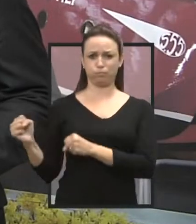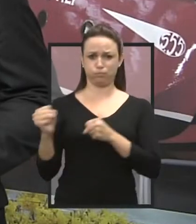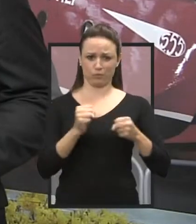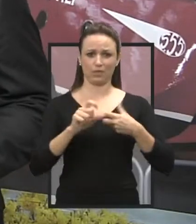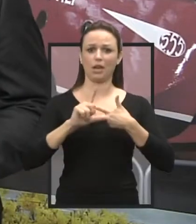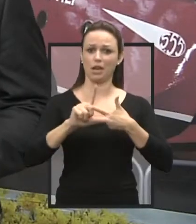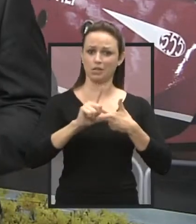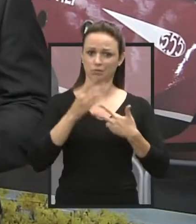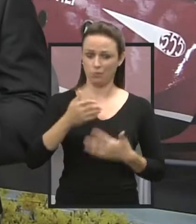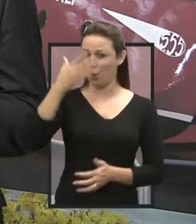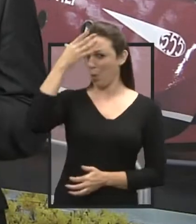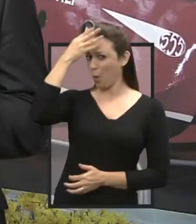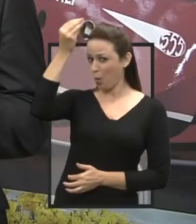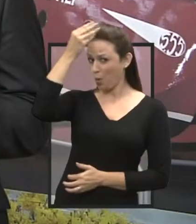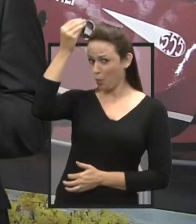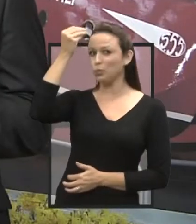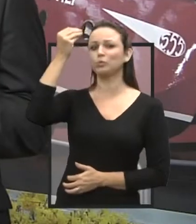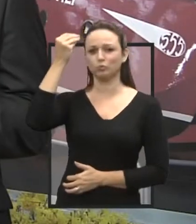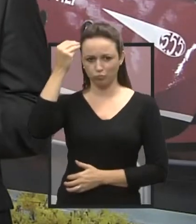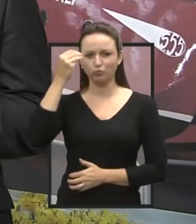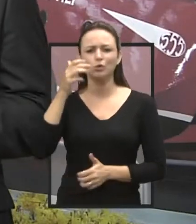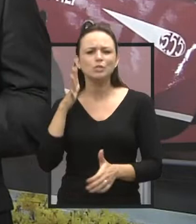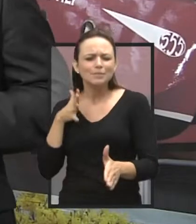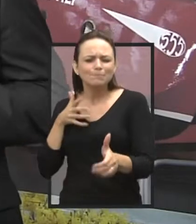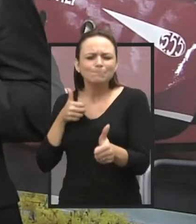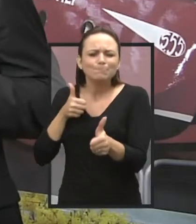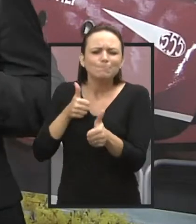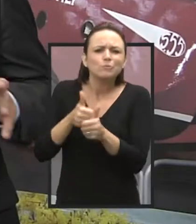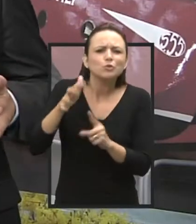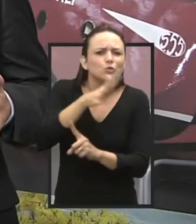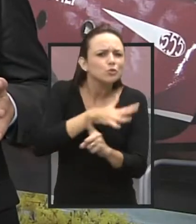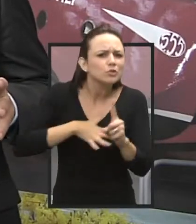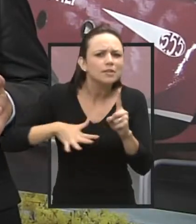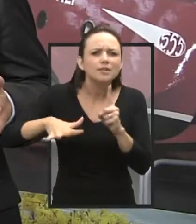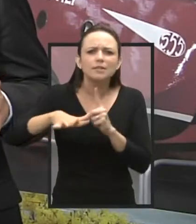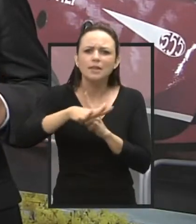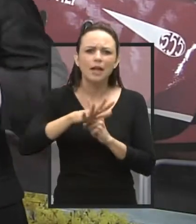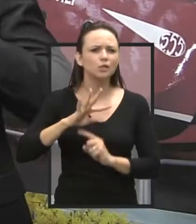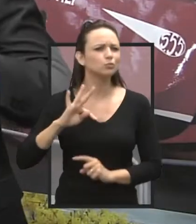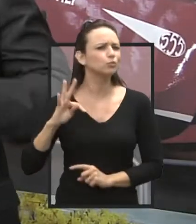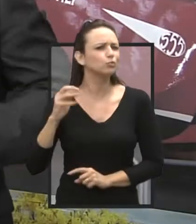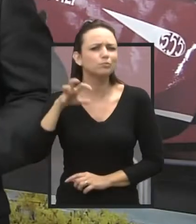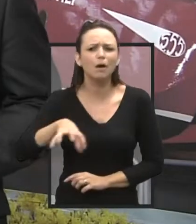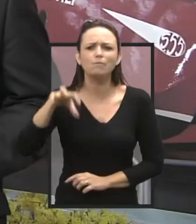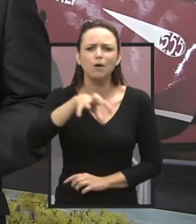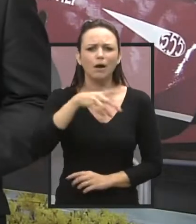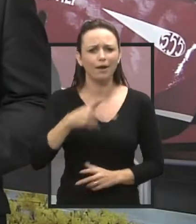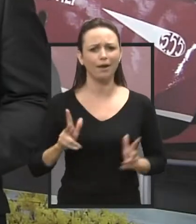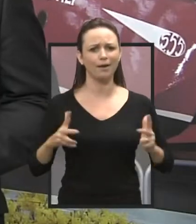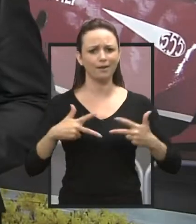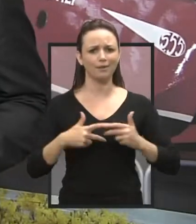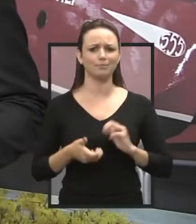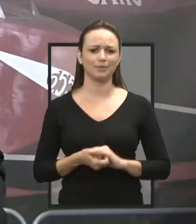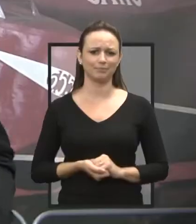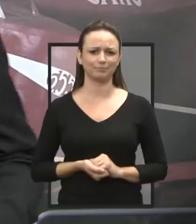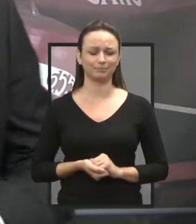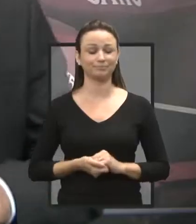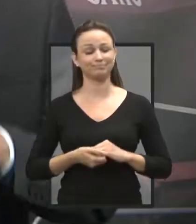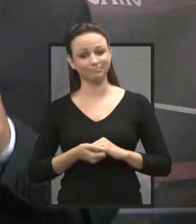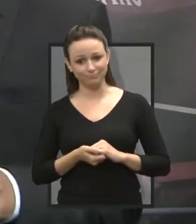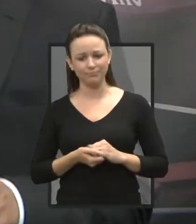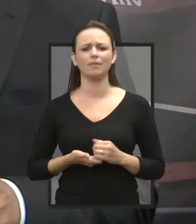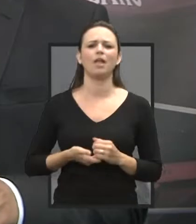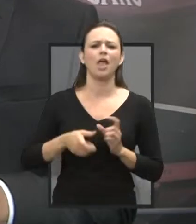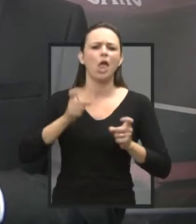Legislativo, Lucas Flores aproximou a sociedade em todas as suas esferas da Câmara Municipal.